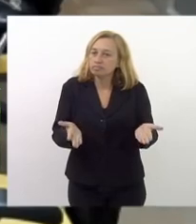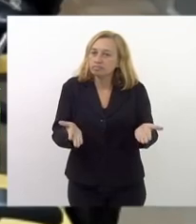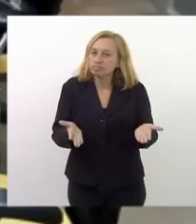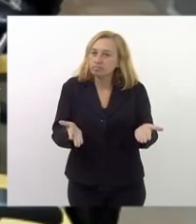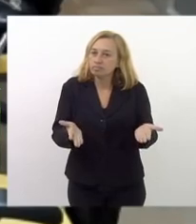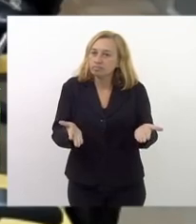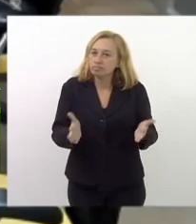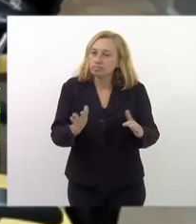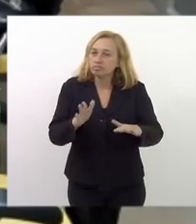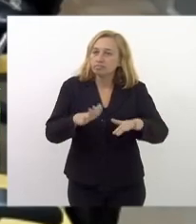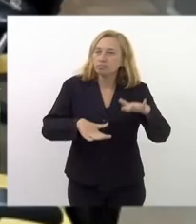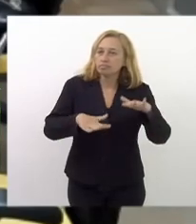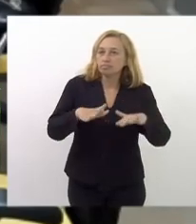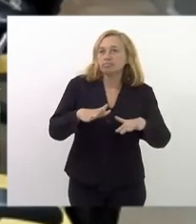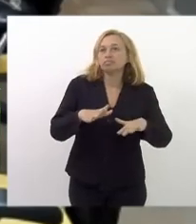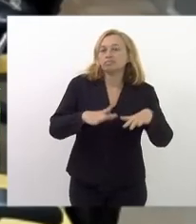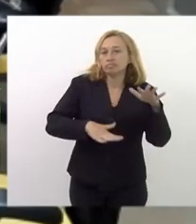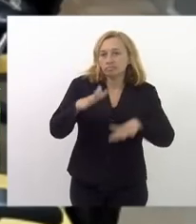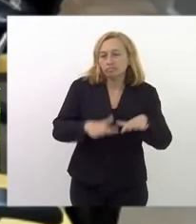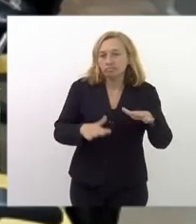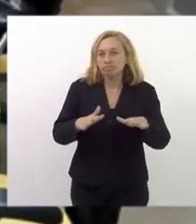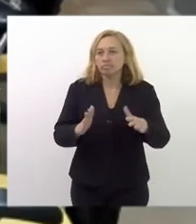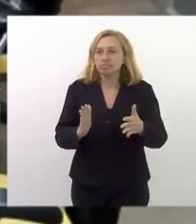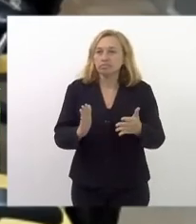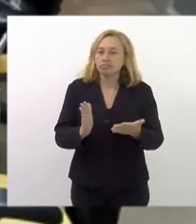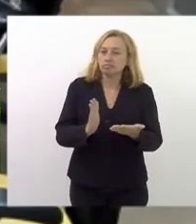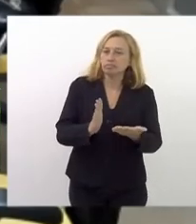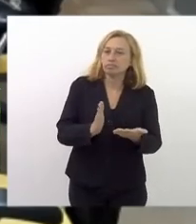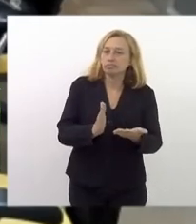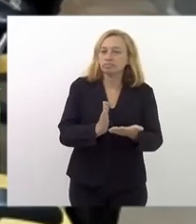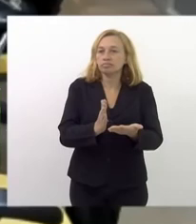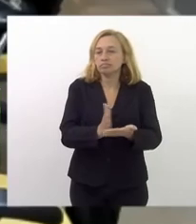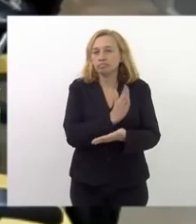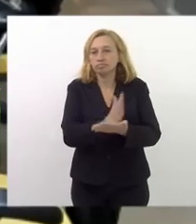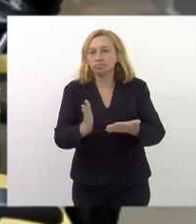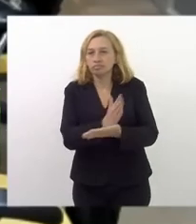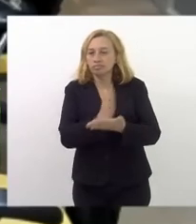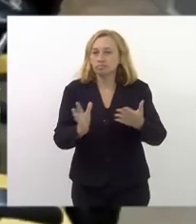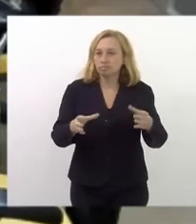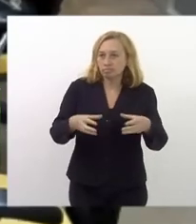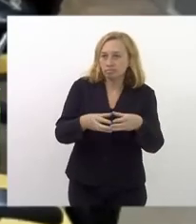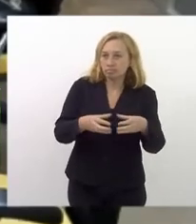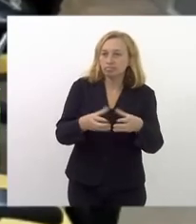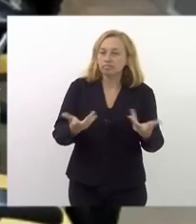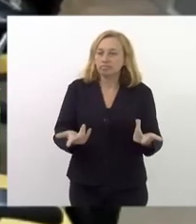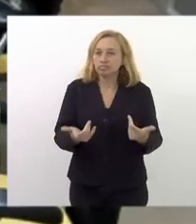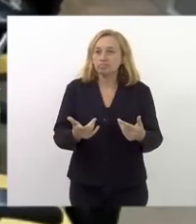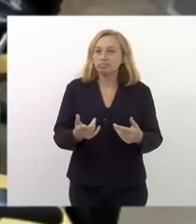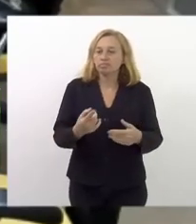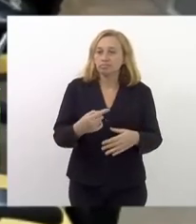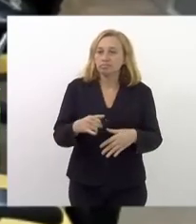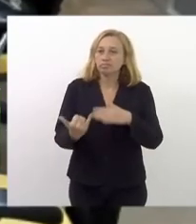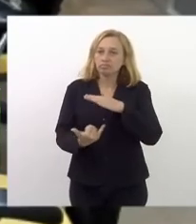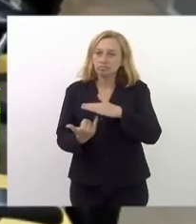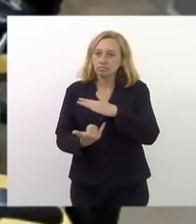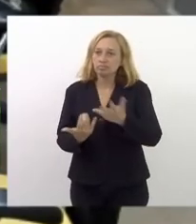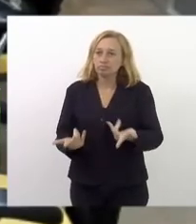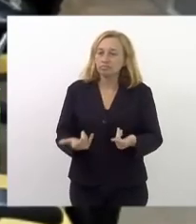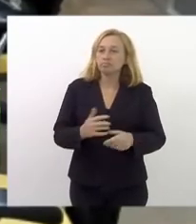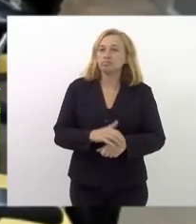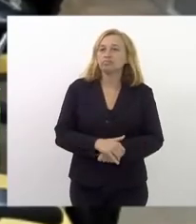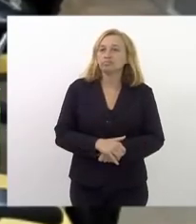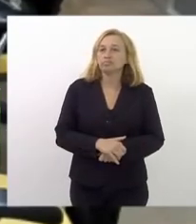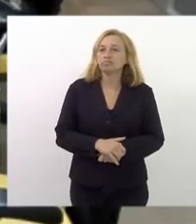Porque dependia de outros órgãos aqui, mas nós tínhamos... íamos instituir... Tem